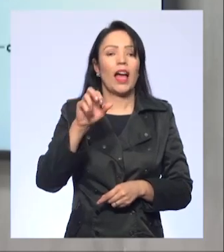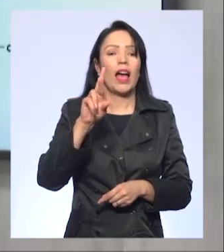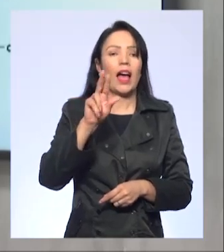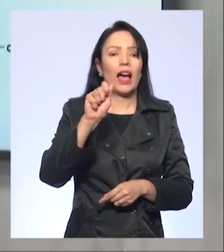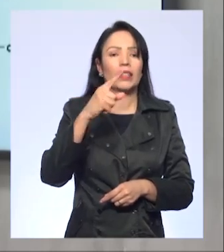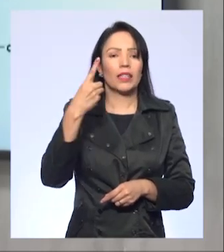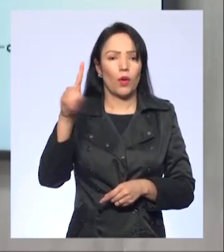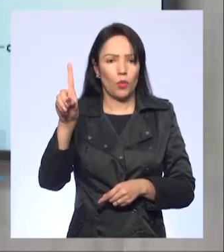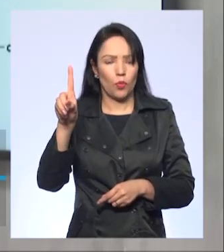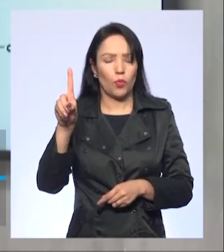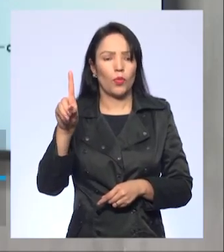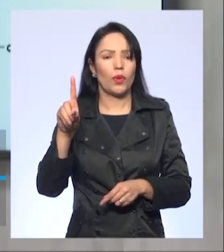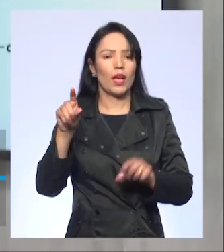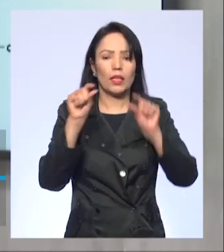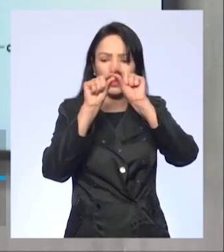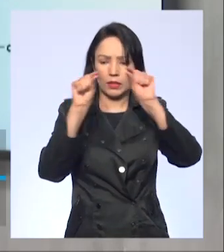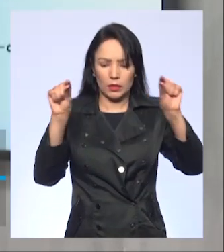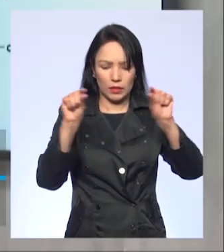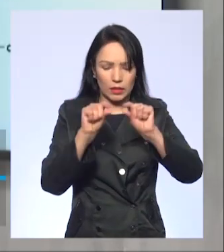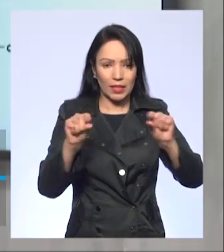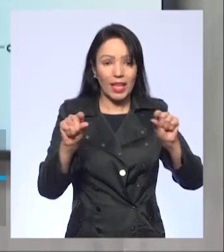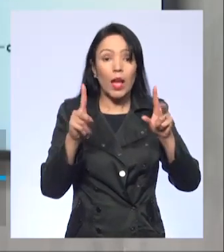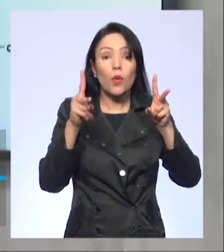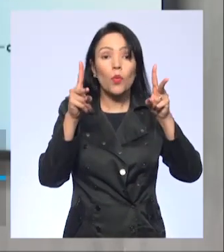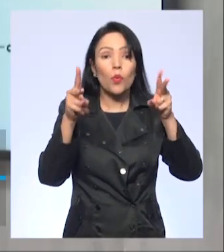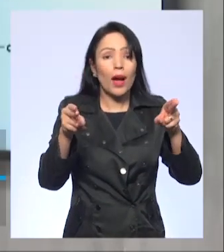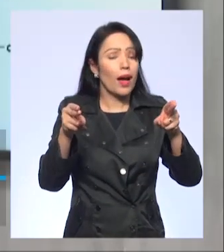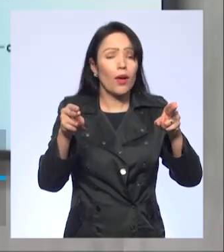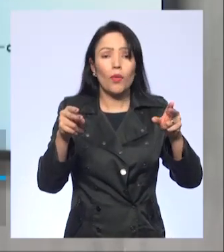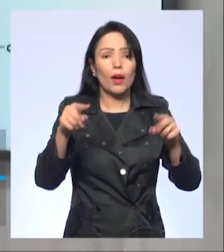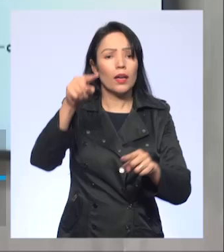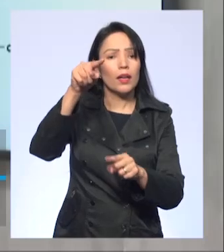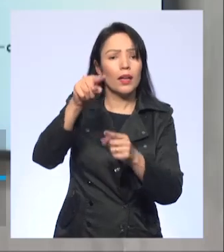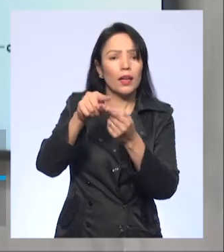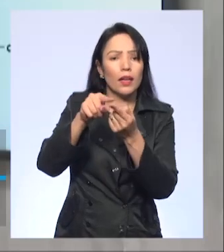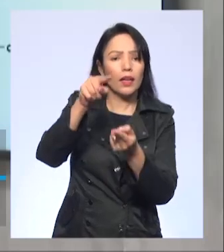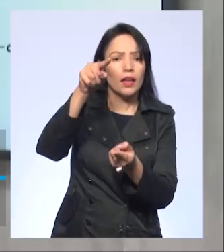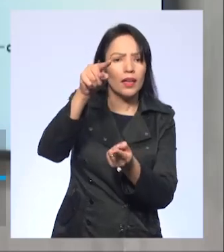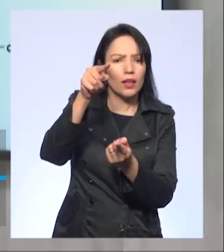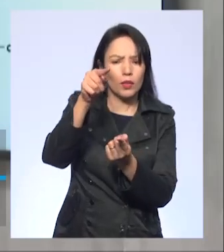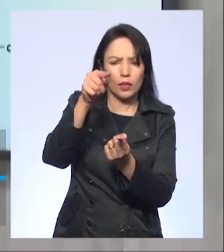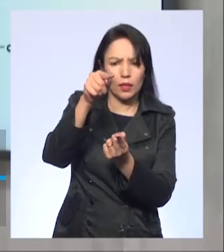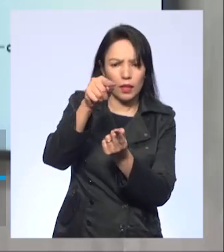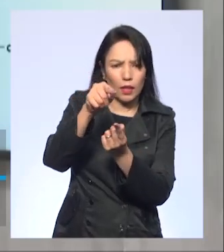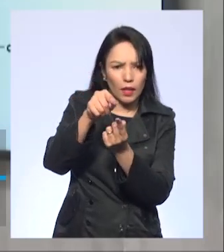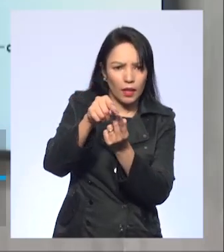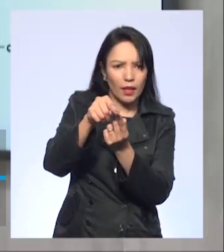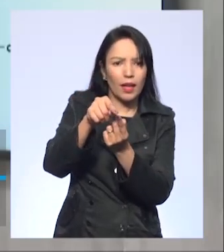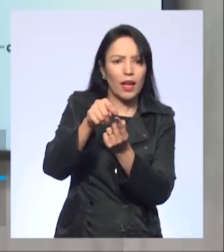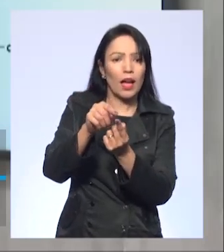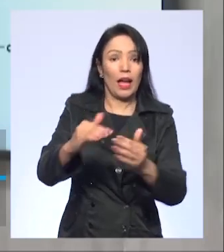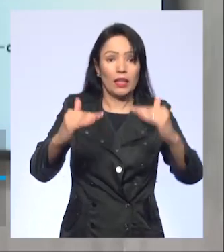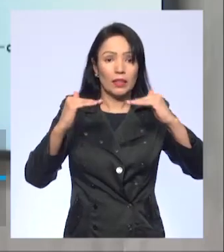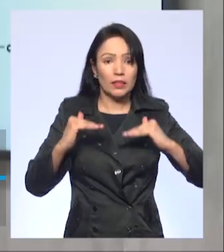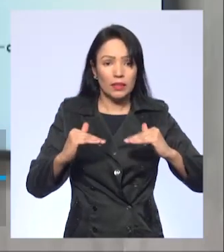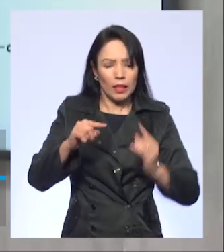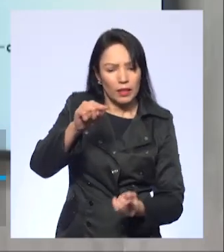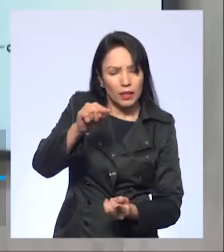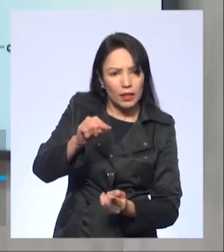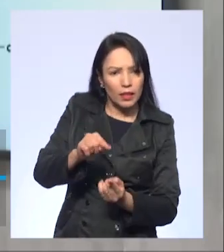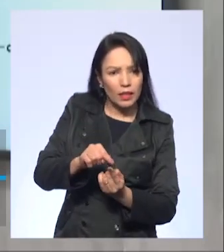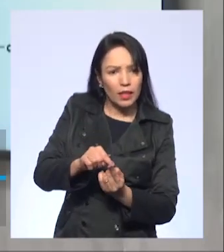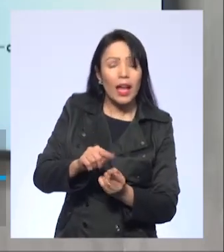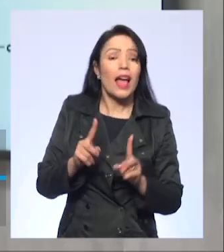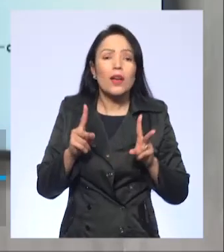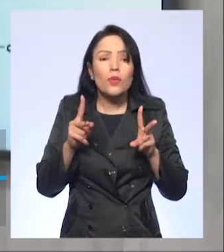de segmentos correspondentes é proporcional. Escolheu uma transversal, a razão entre dois segmentos dessa transversal